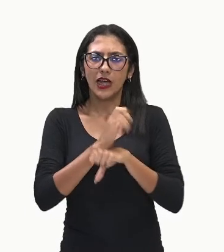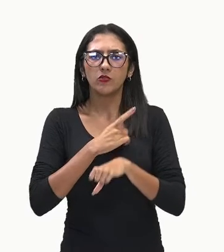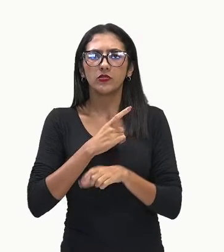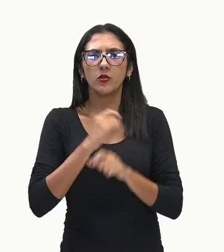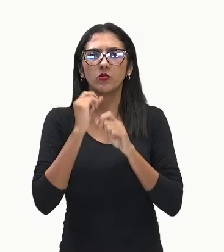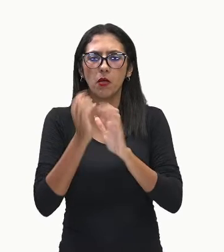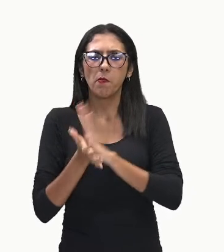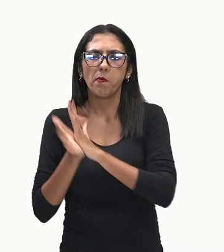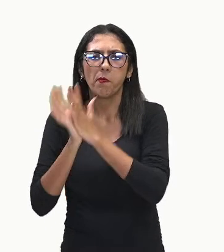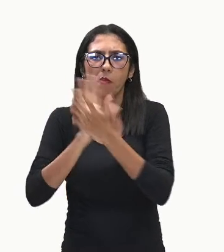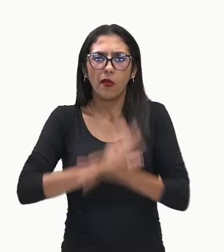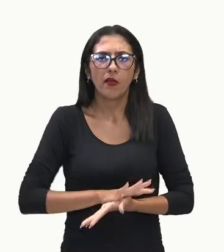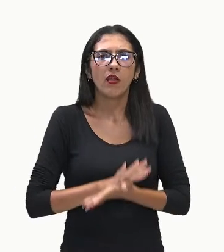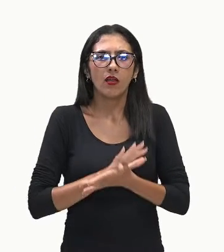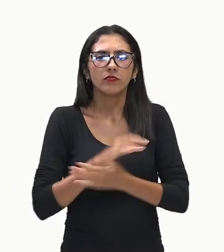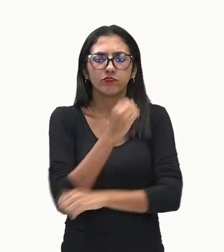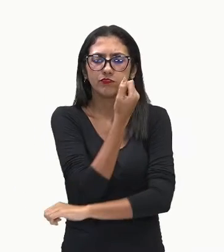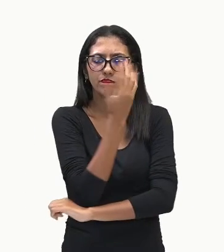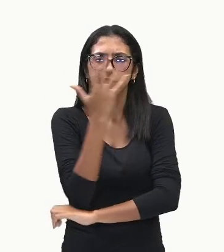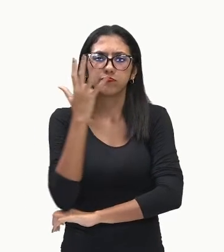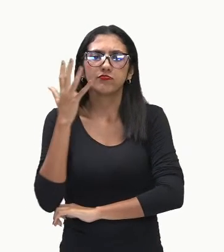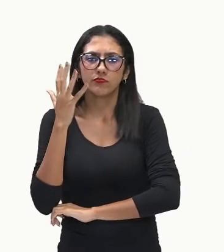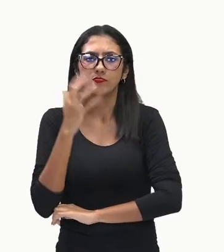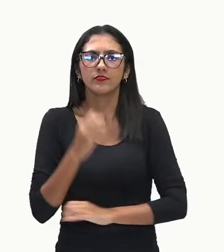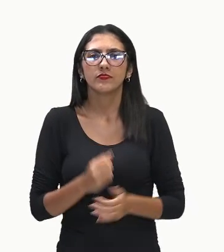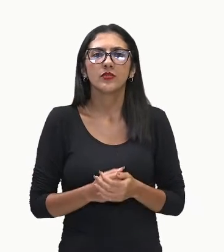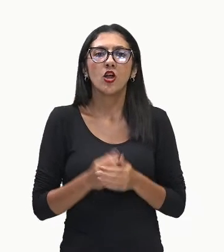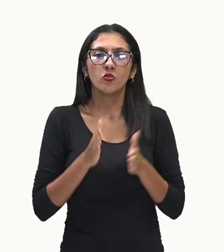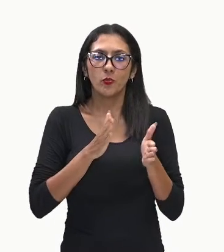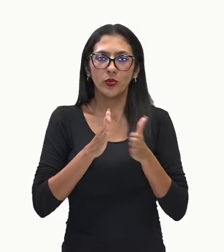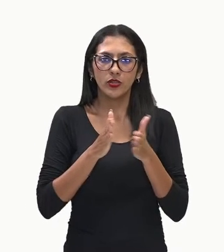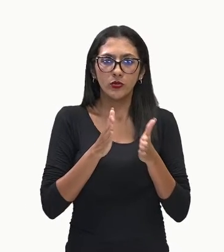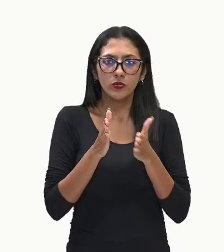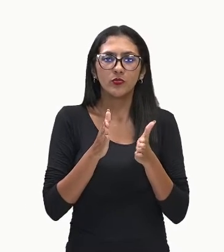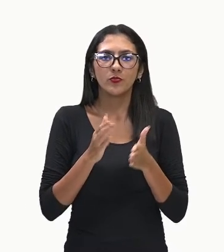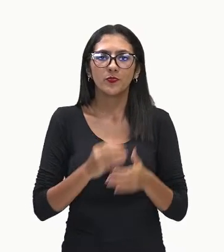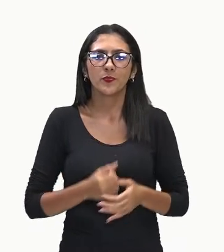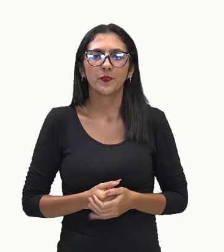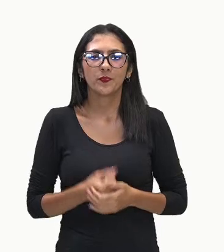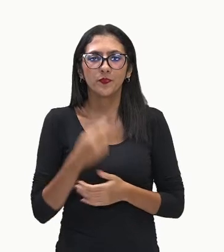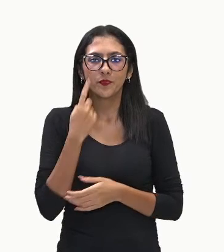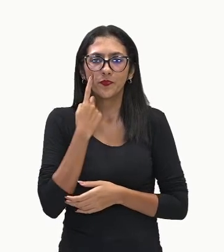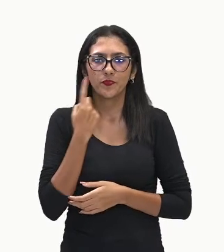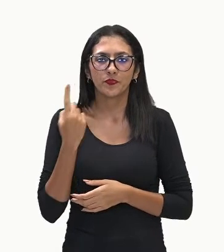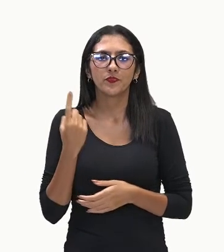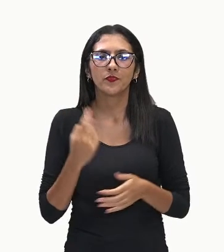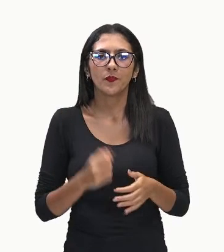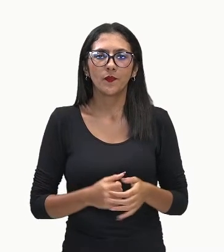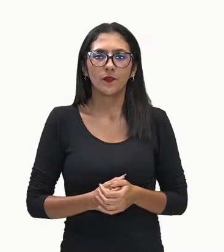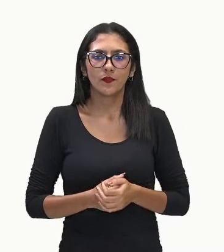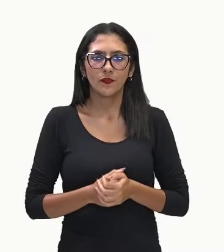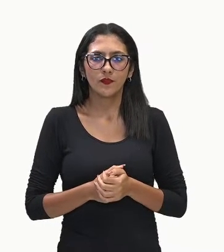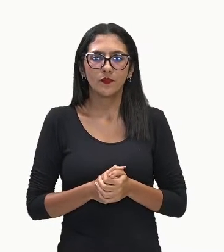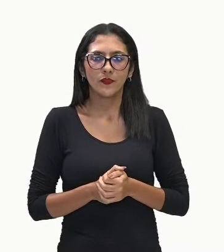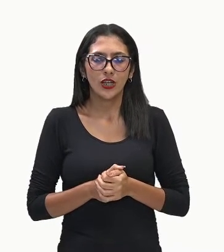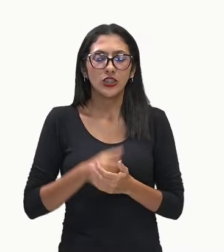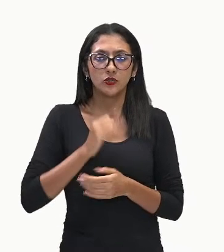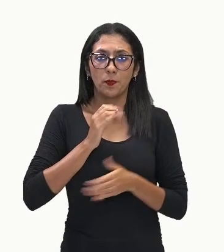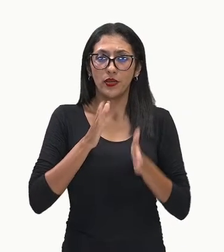na Amazônia de janeiro a abril de 2022 e seus aumentos proporcionais entre